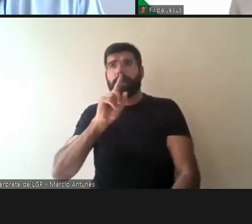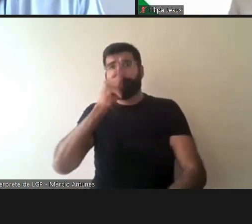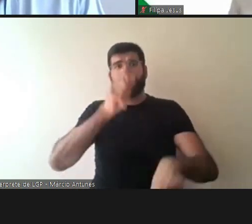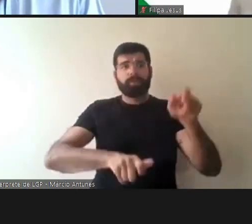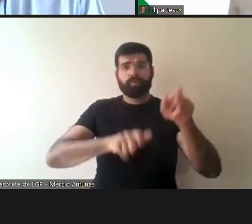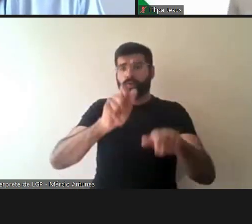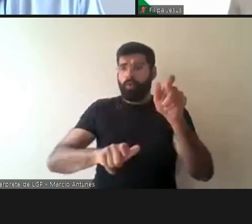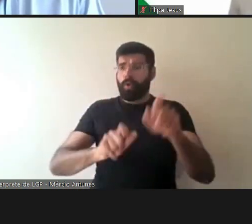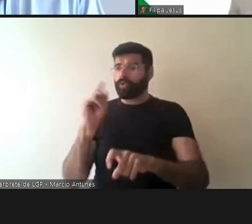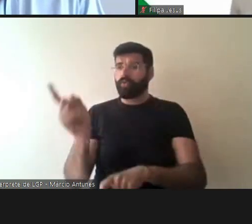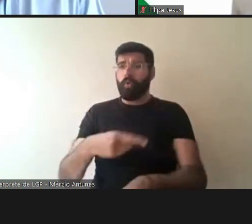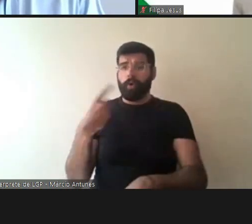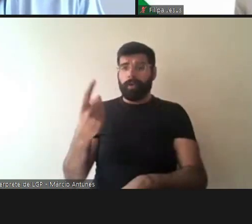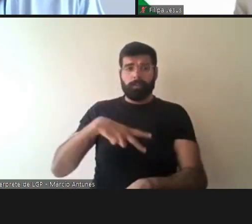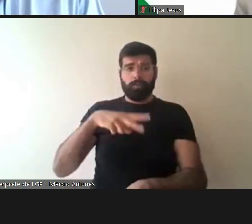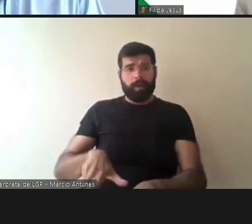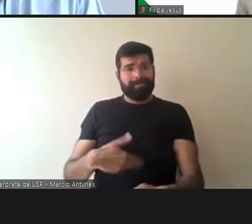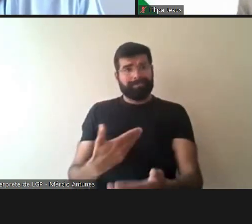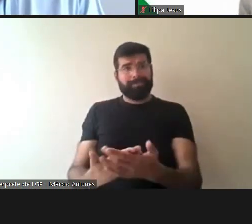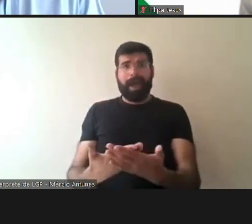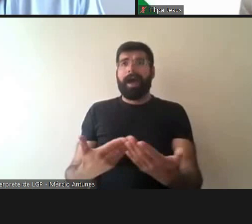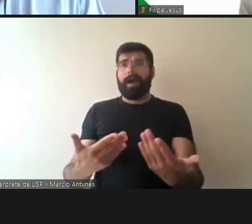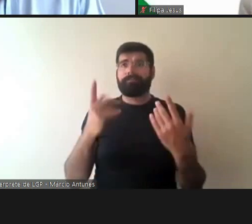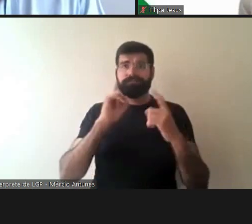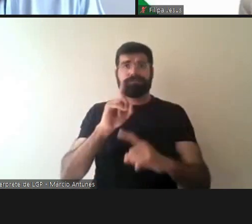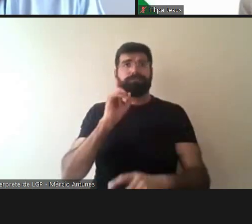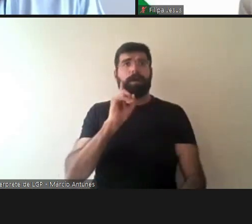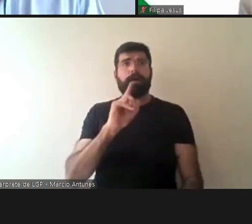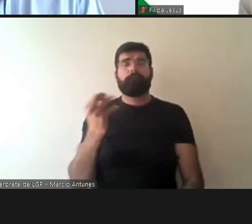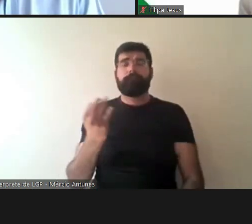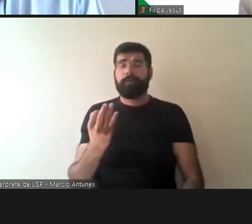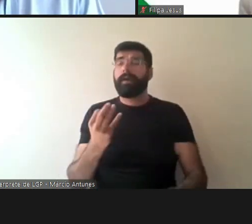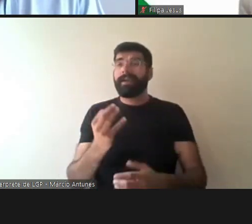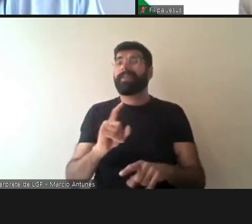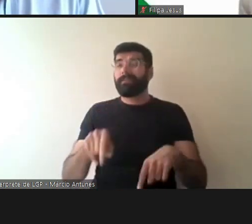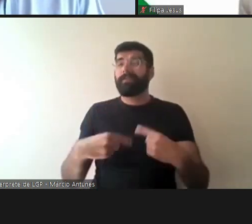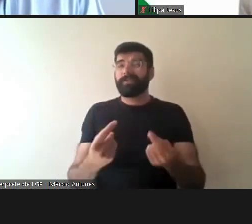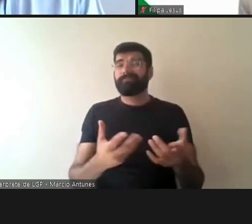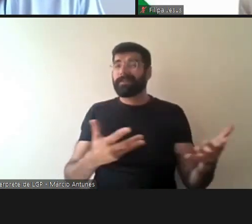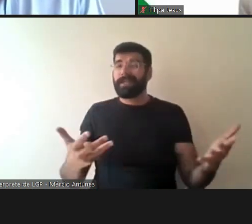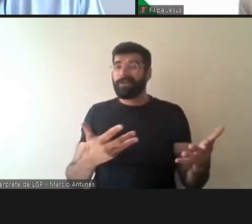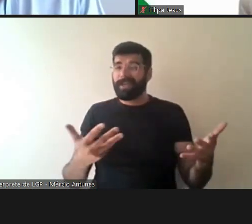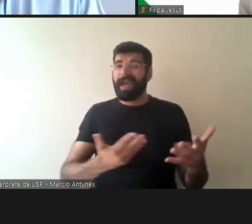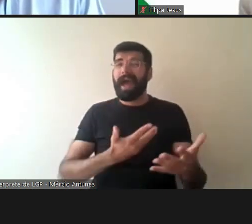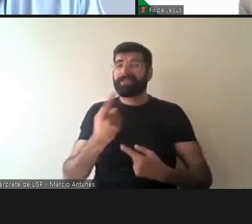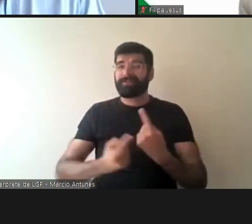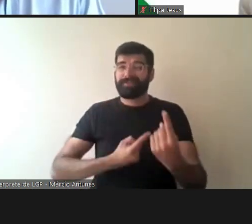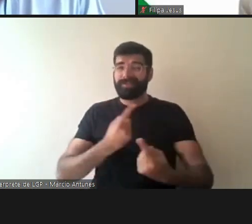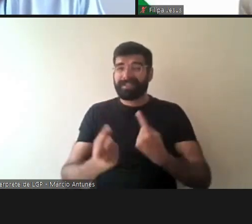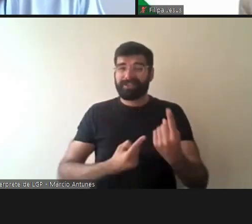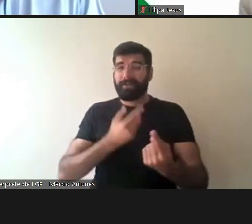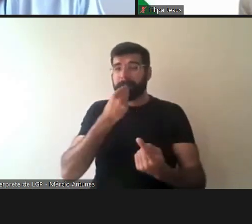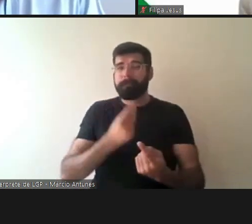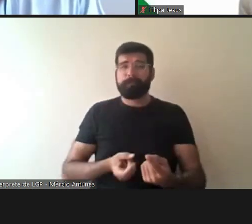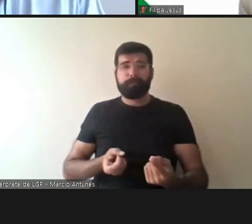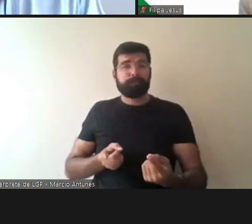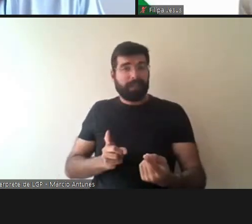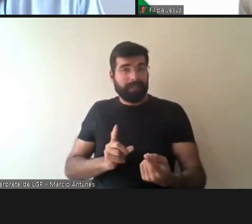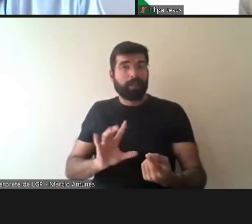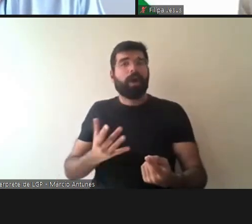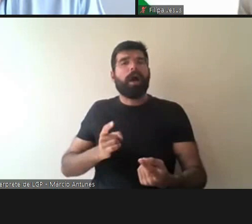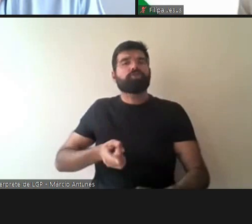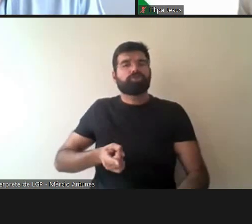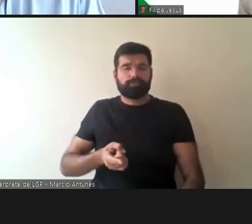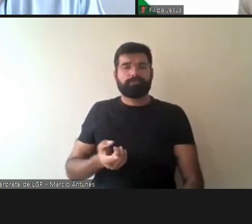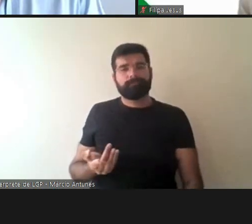para o país, e na maior parte das vezes, e muitas vezes injustamente, só